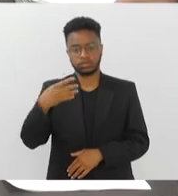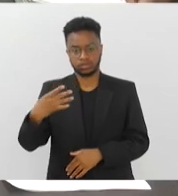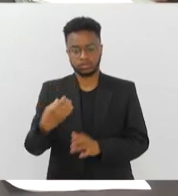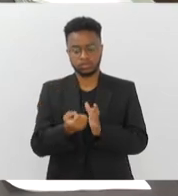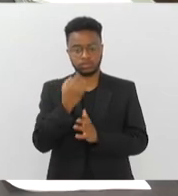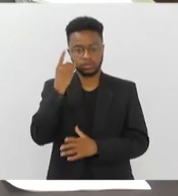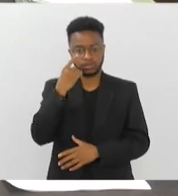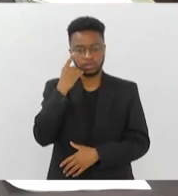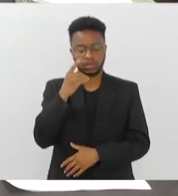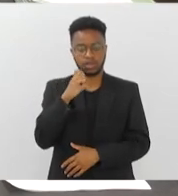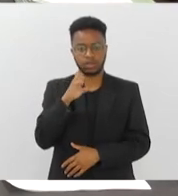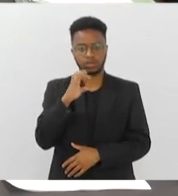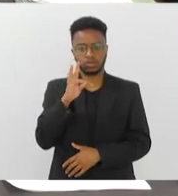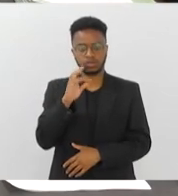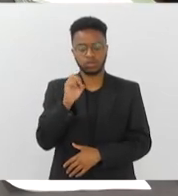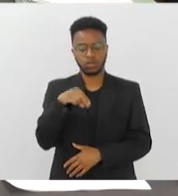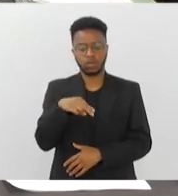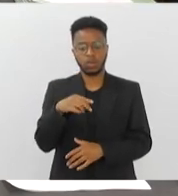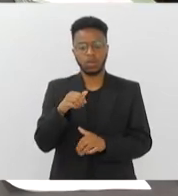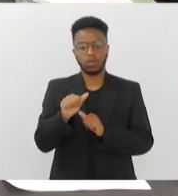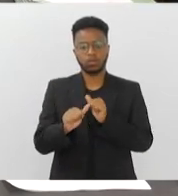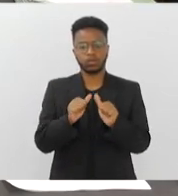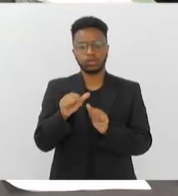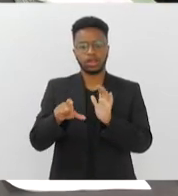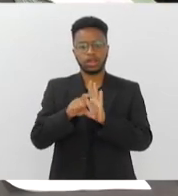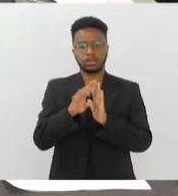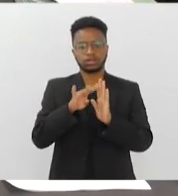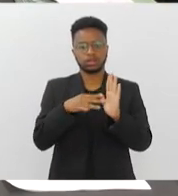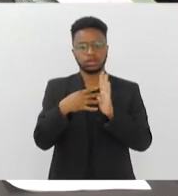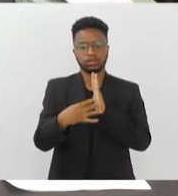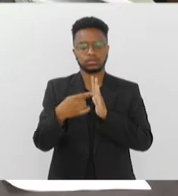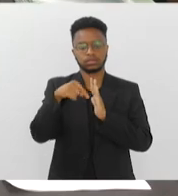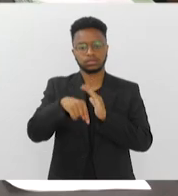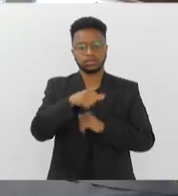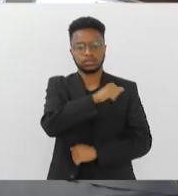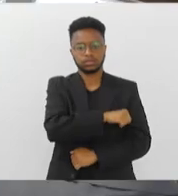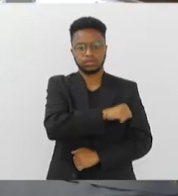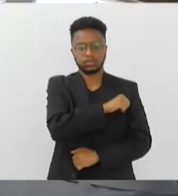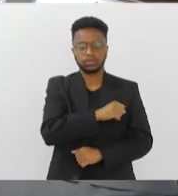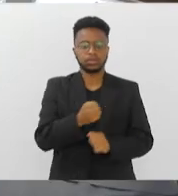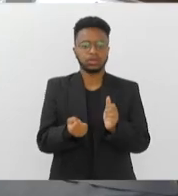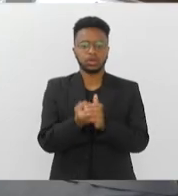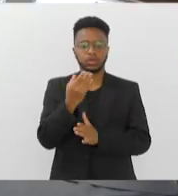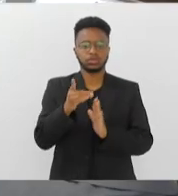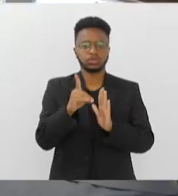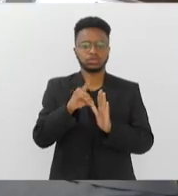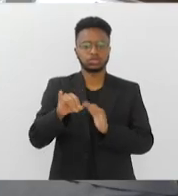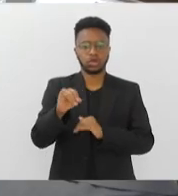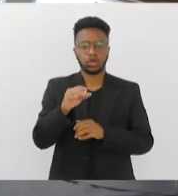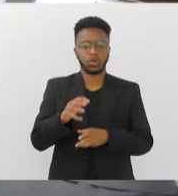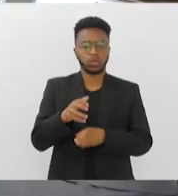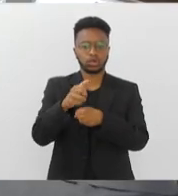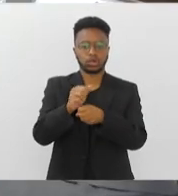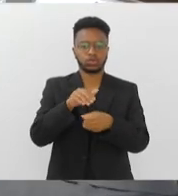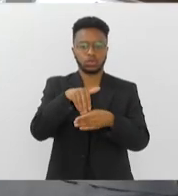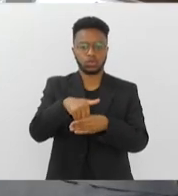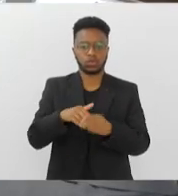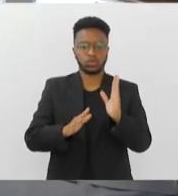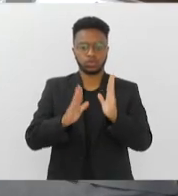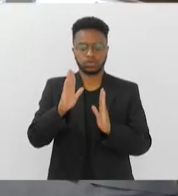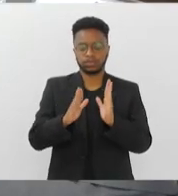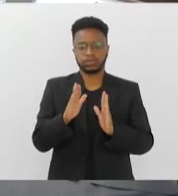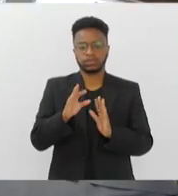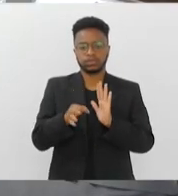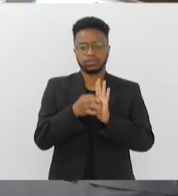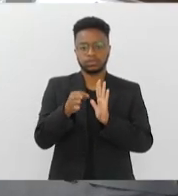que altera a lei 5.645 de 6 de janeiro de 2010, instituindo o dia do contador eleitoral. Para aparecer, deputada Élica